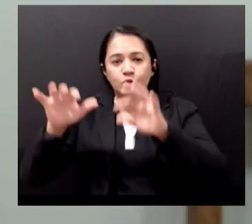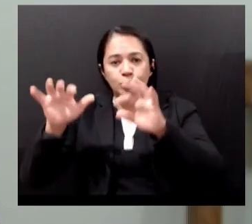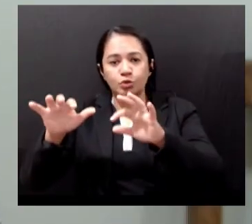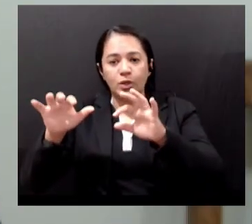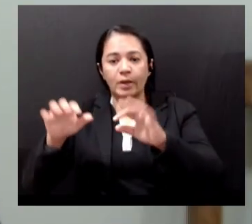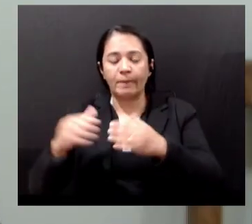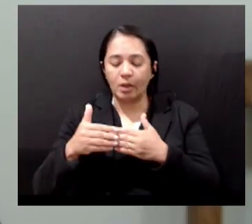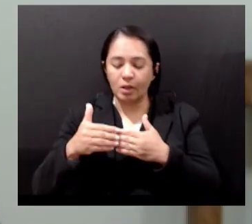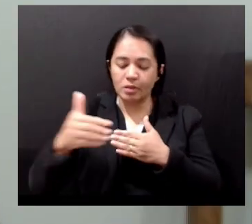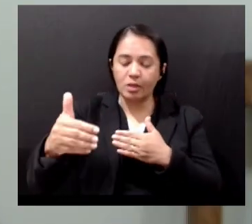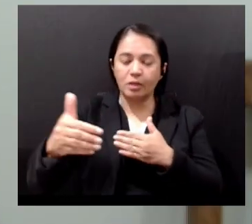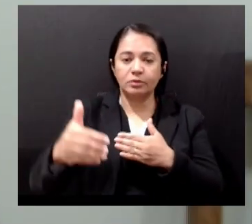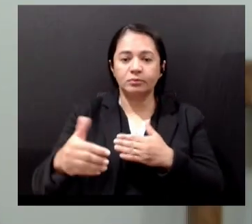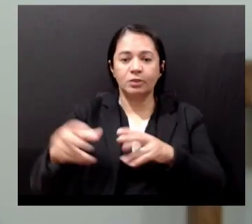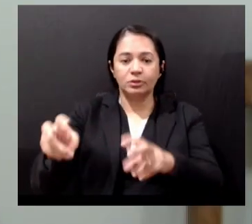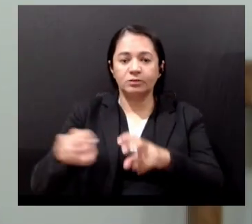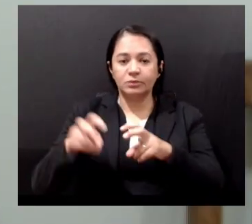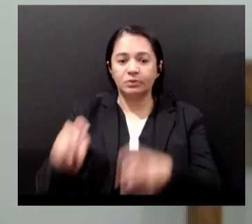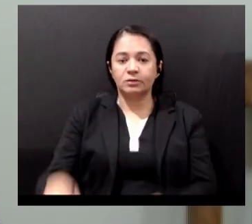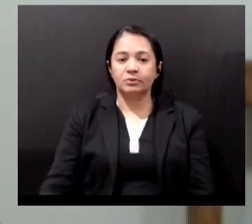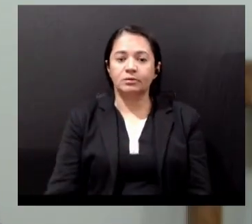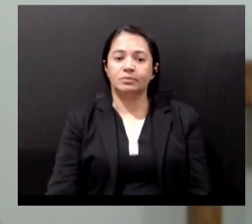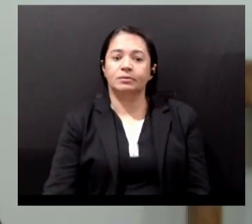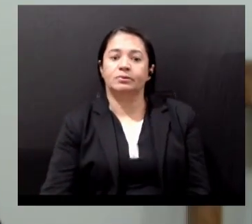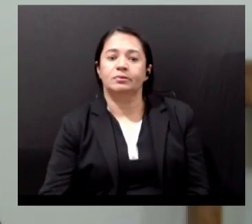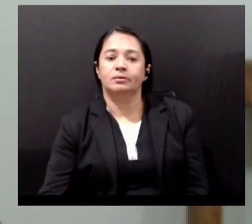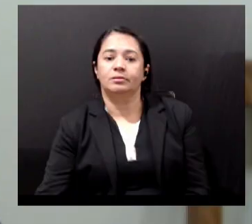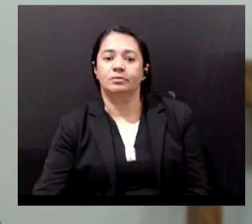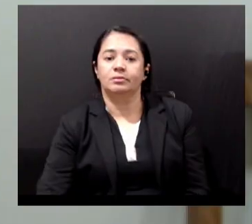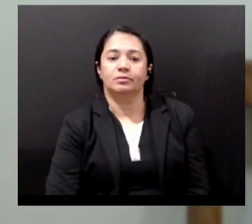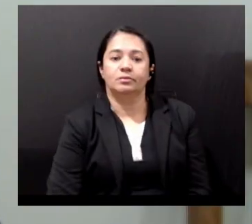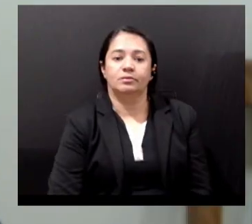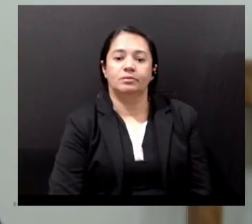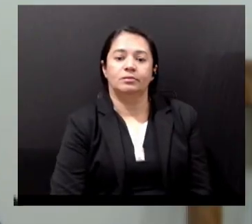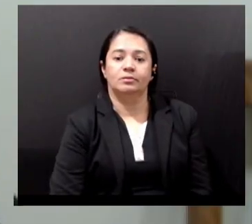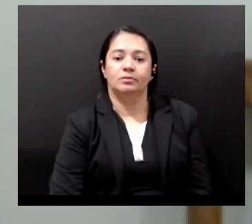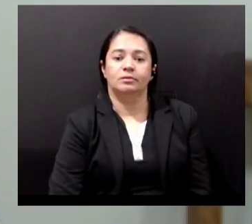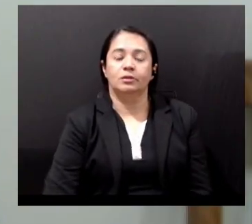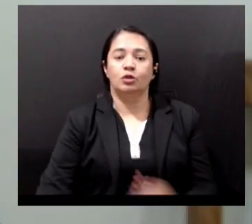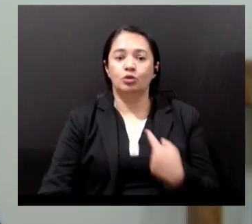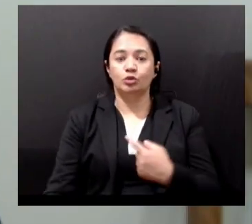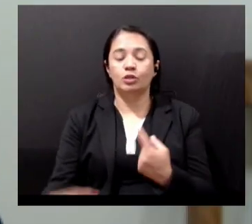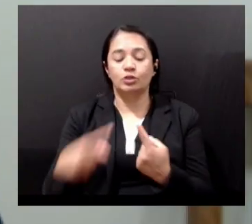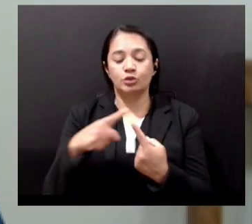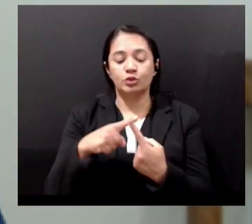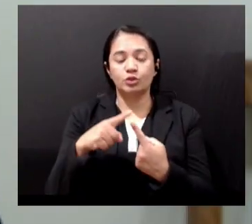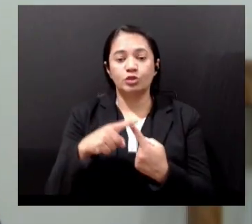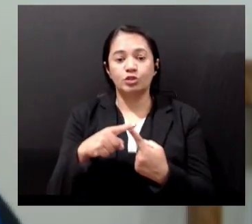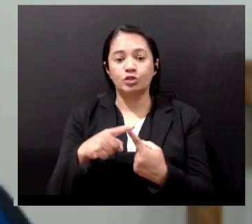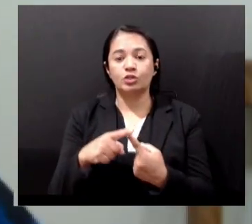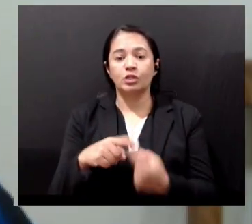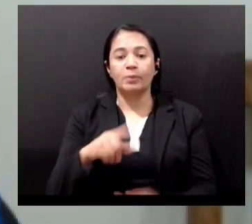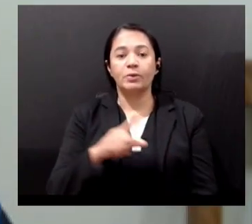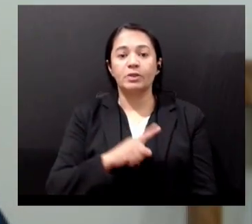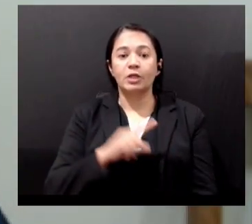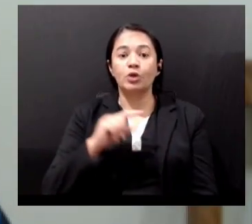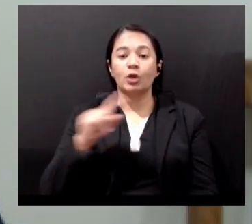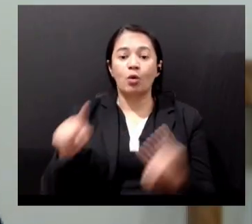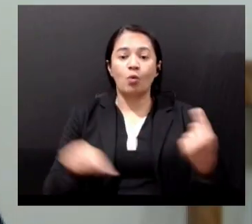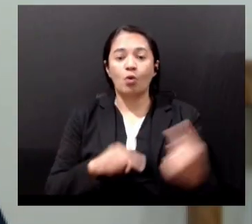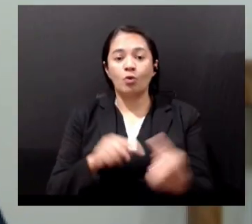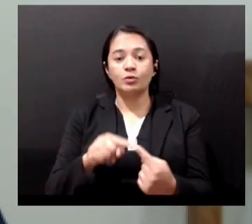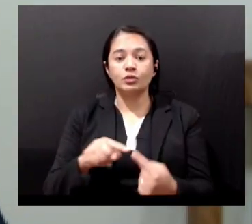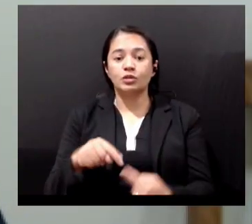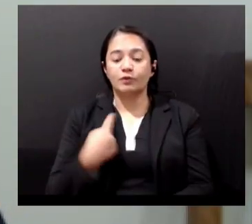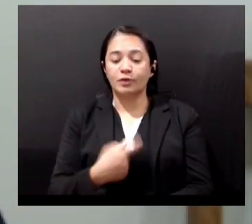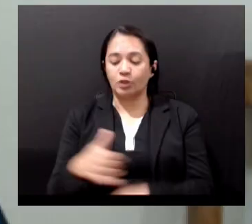precipitações para as próximas safras. Assim, o nosso modelo tem como objetivo, a